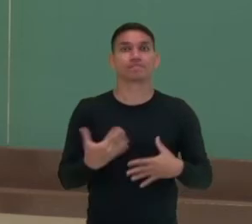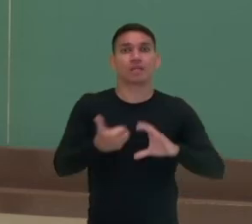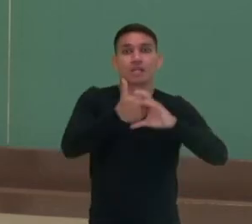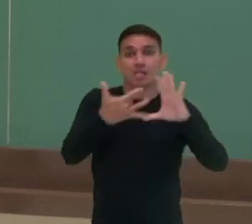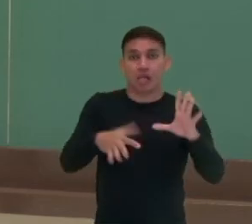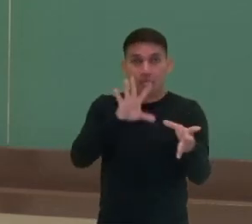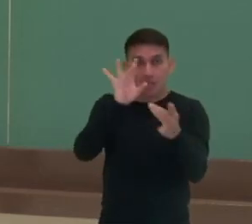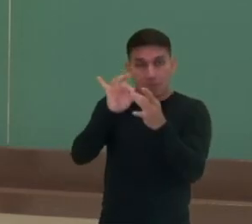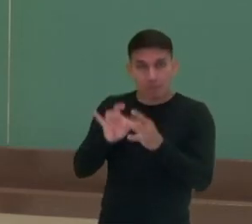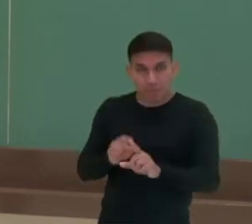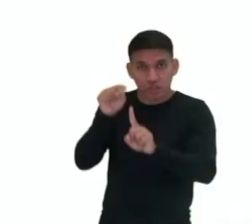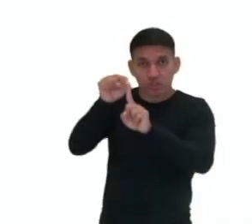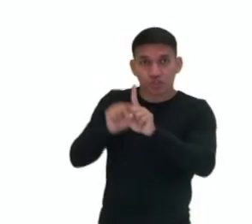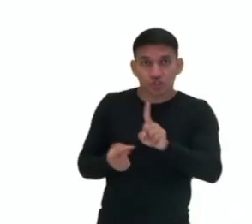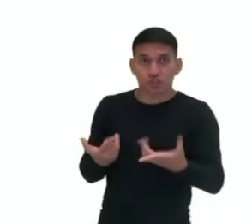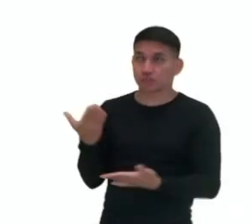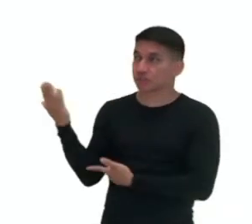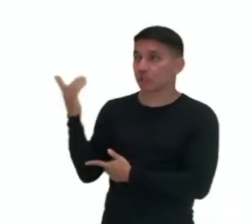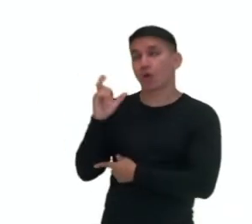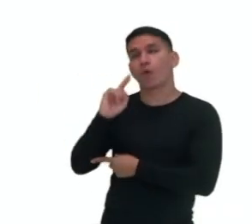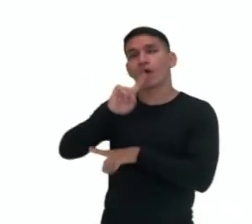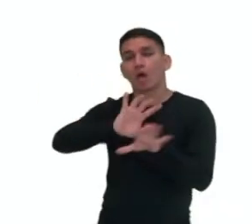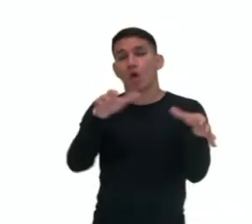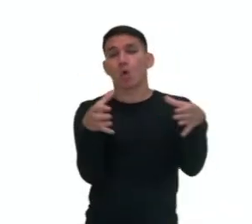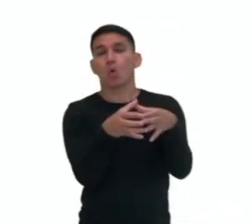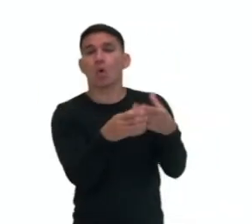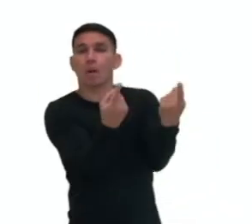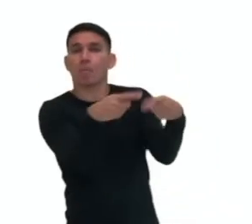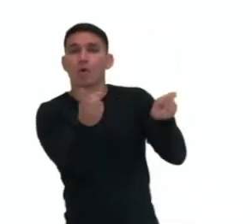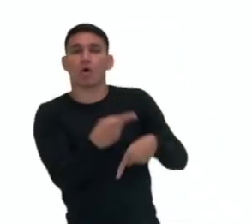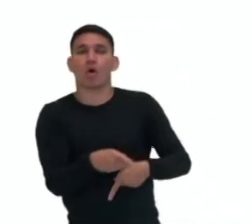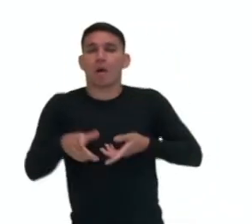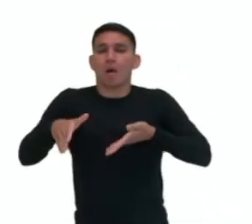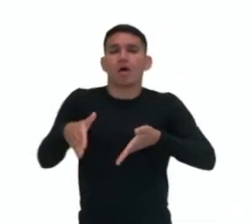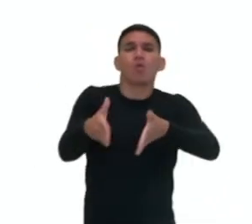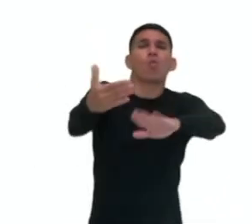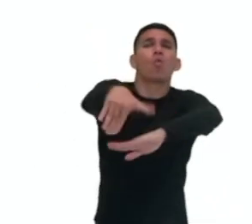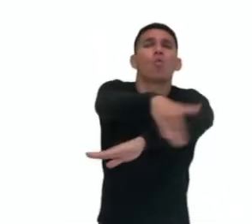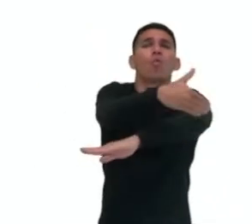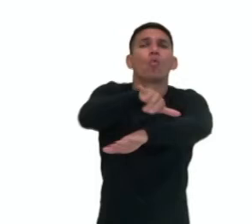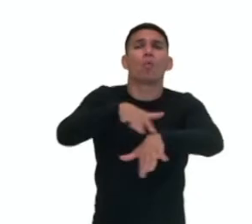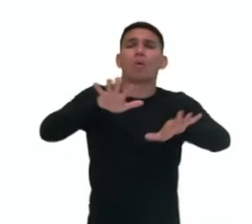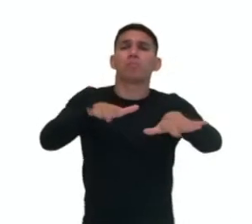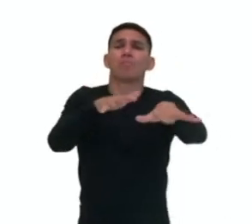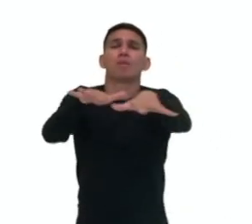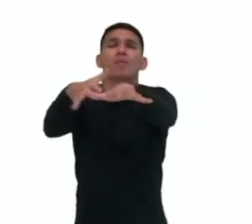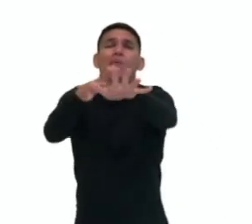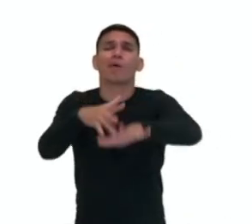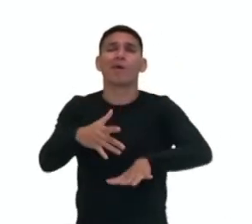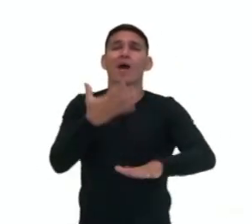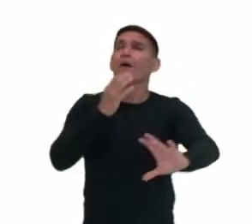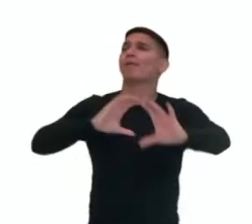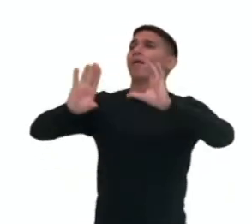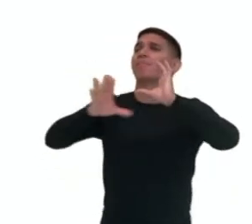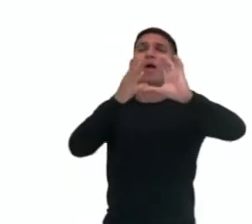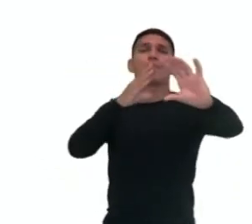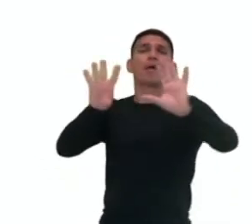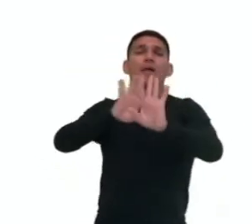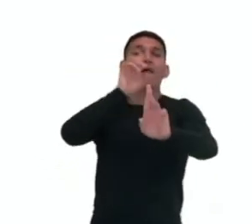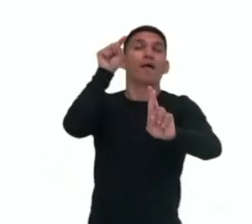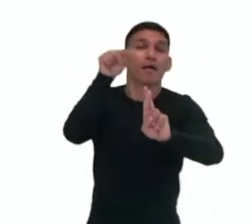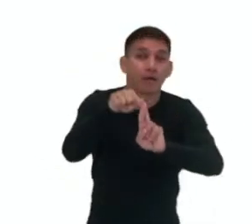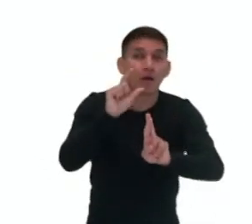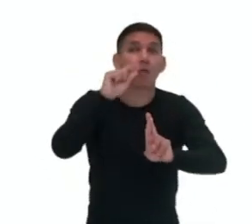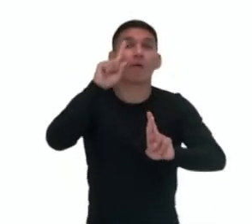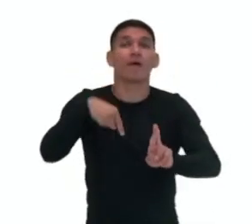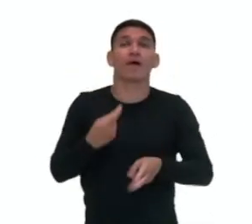características típicas da Folia de Reis. Grupo de músicos andam pelas ruas da cidade cantando canções que fazem referência à